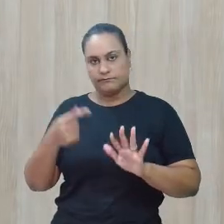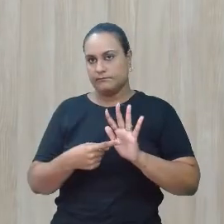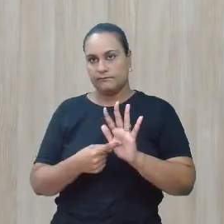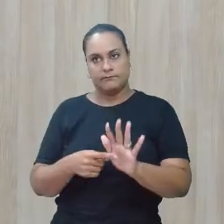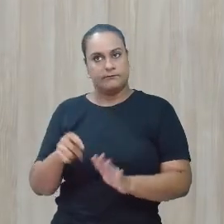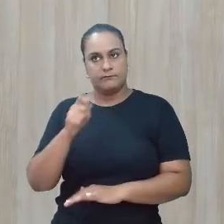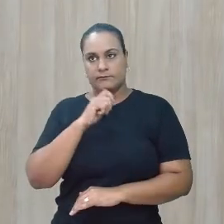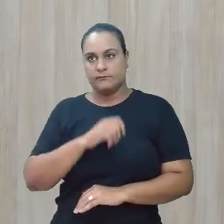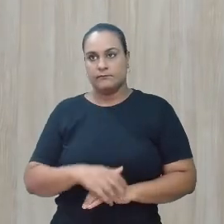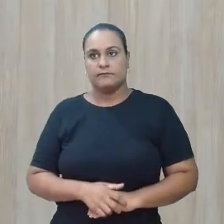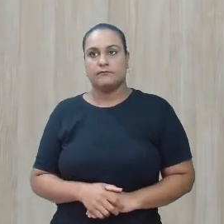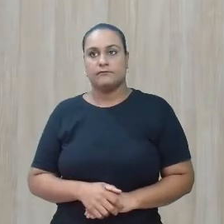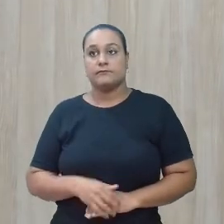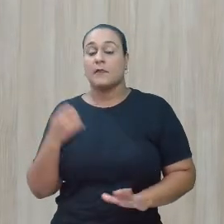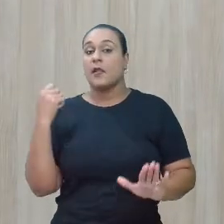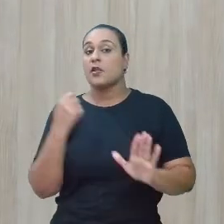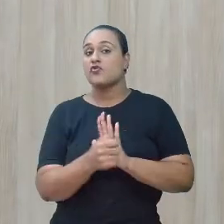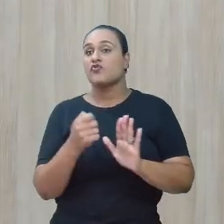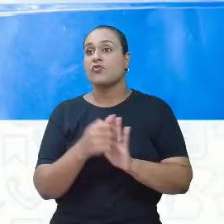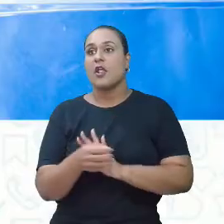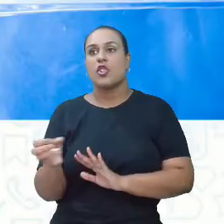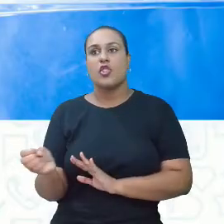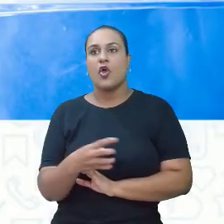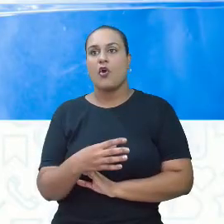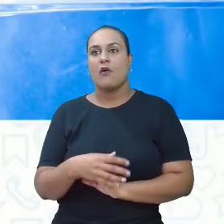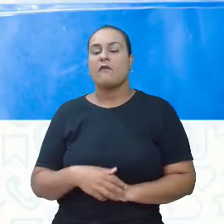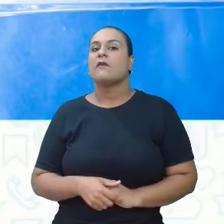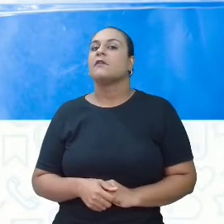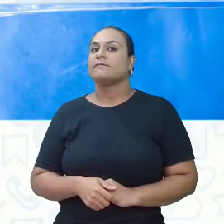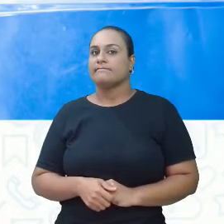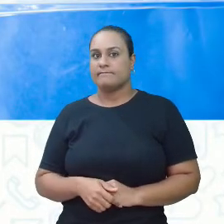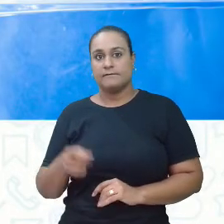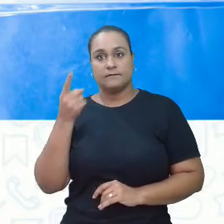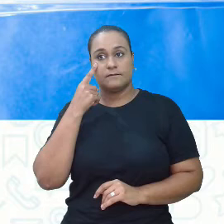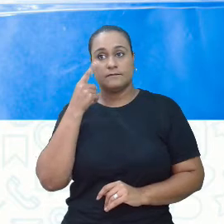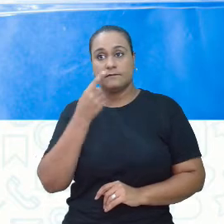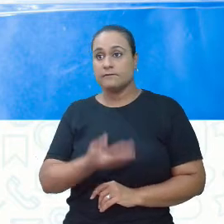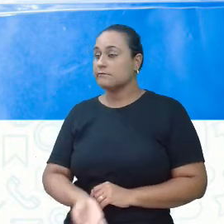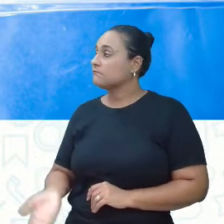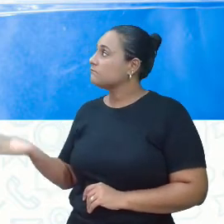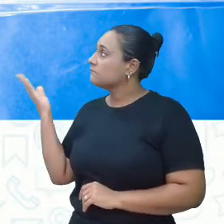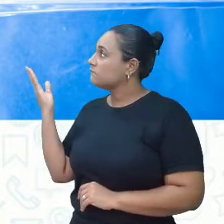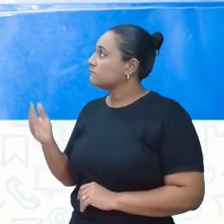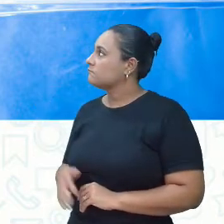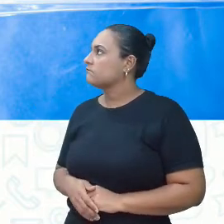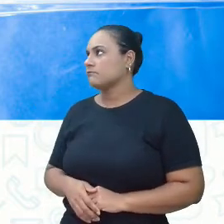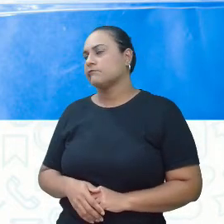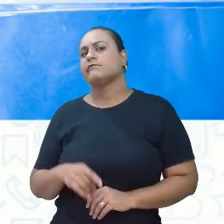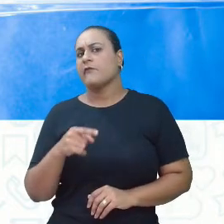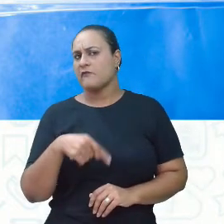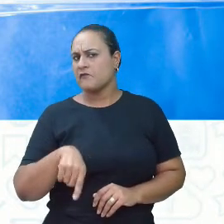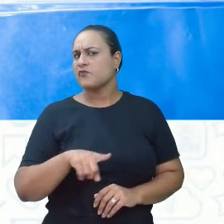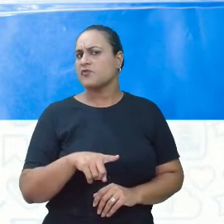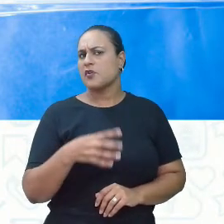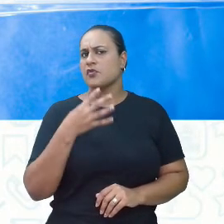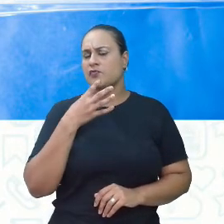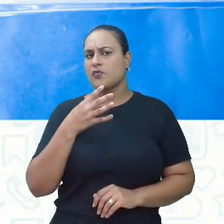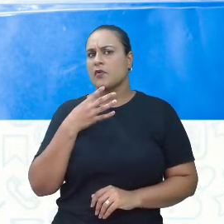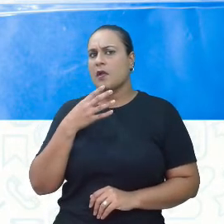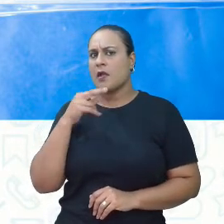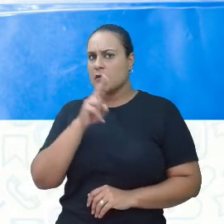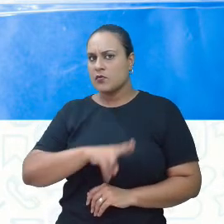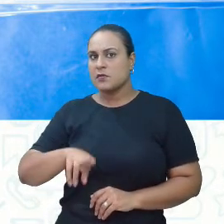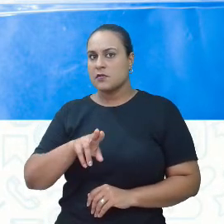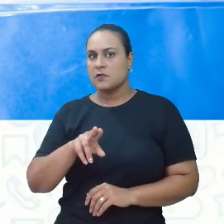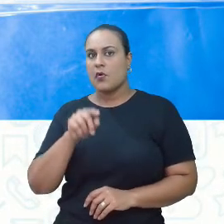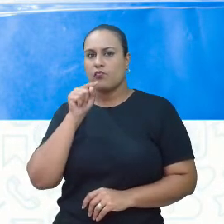mais. E a nova escrita sem trema de algumas palavrinhas que talvez vocês tenham chegado a conhecer com a utilização